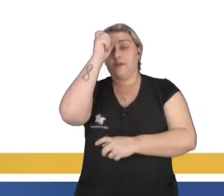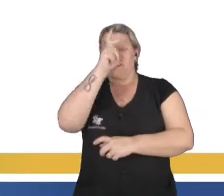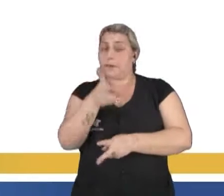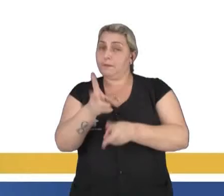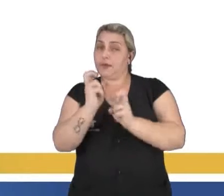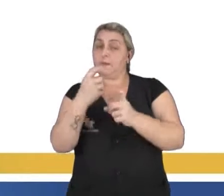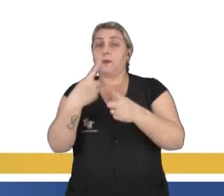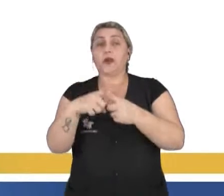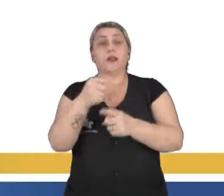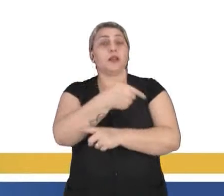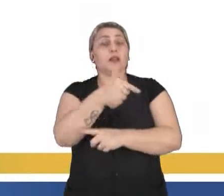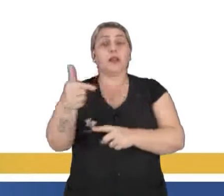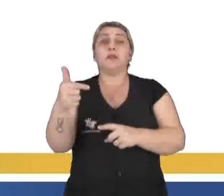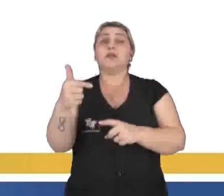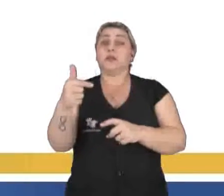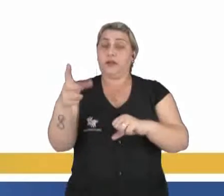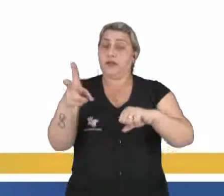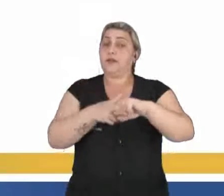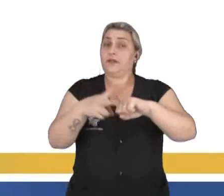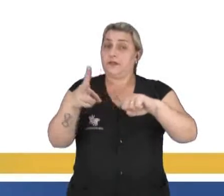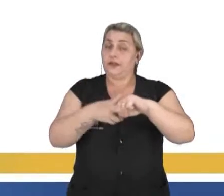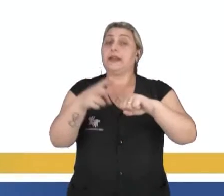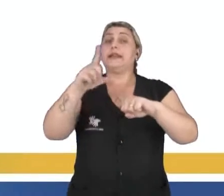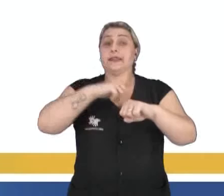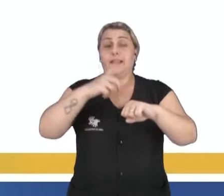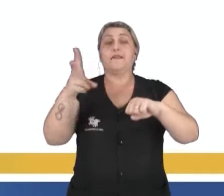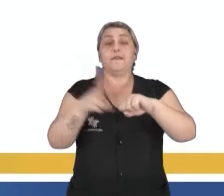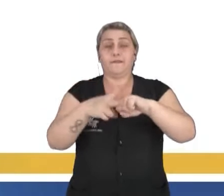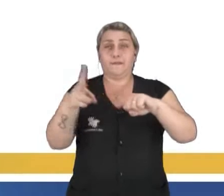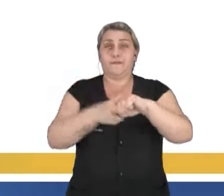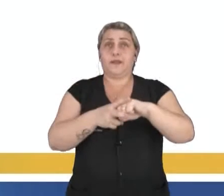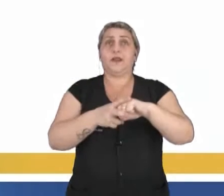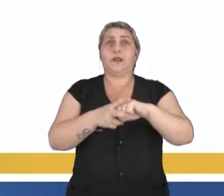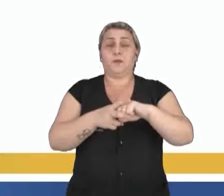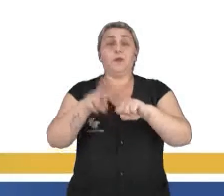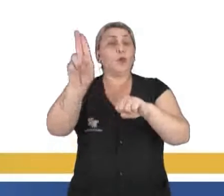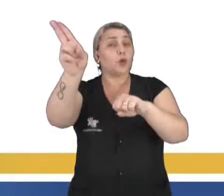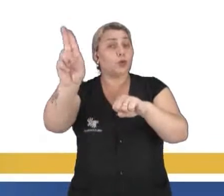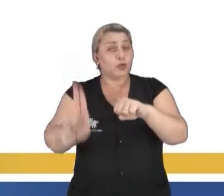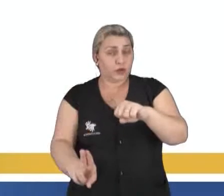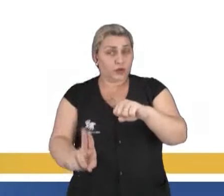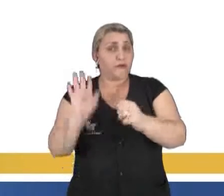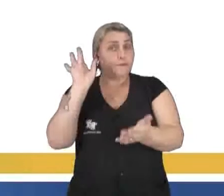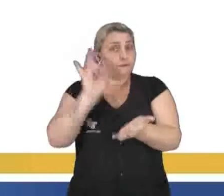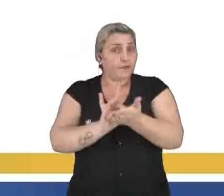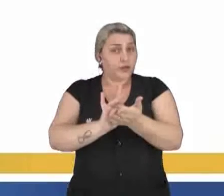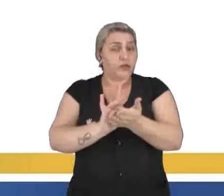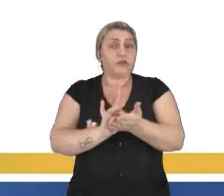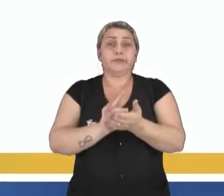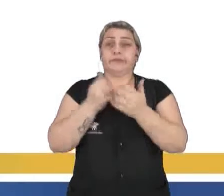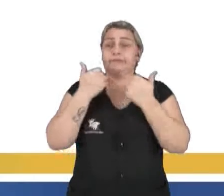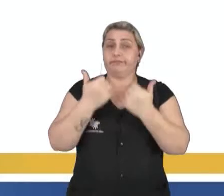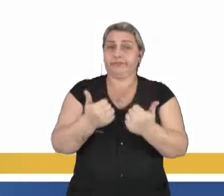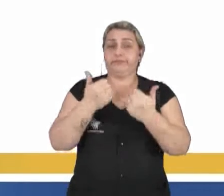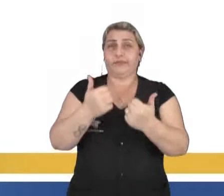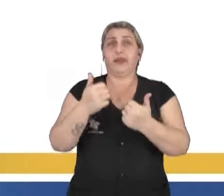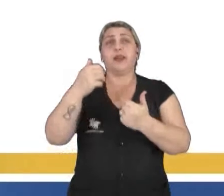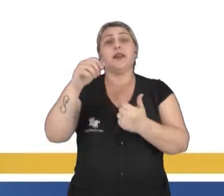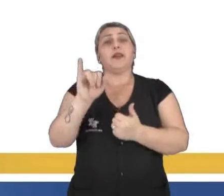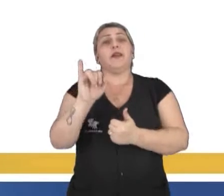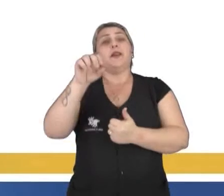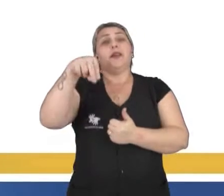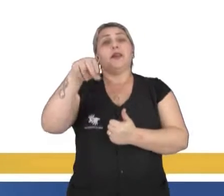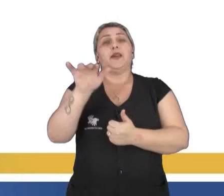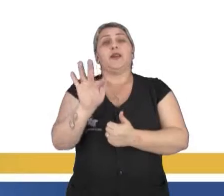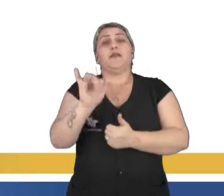fáceis de perceber porque nós temos os verbos nas suas formas ali não me nas suas formas originais tá que é de parte